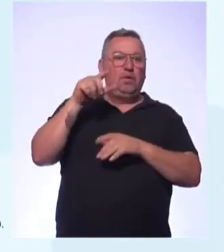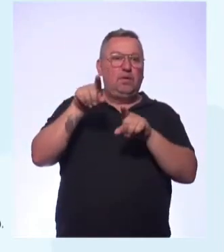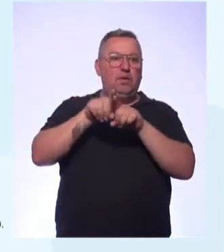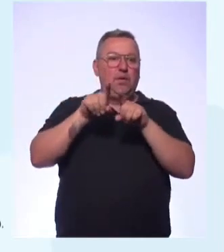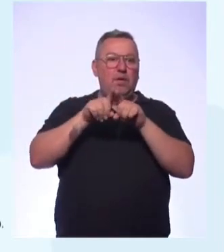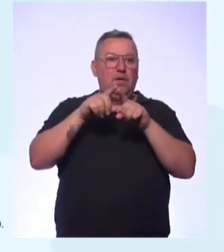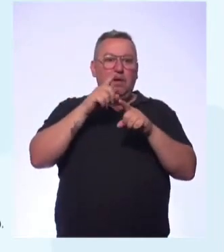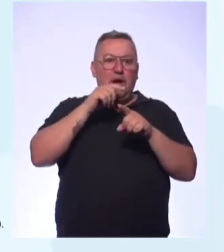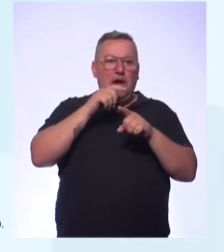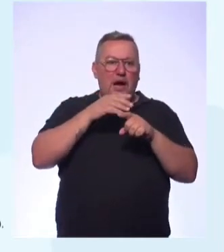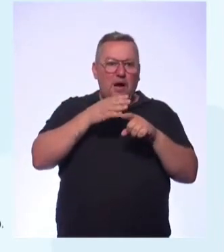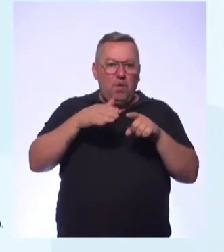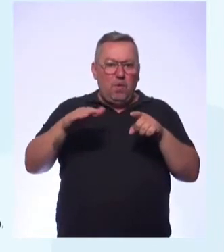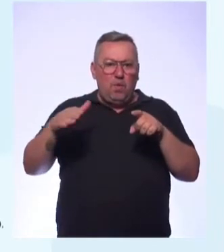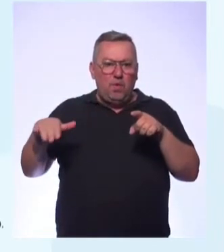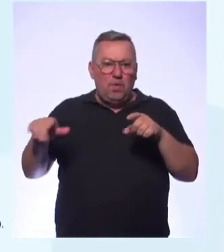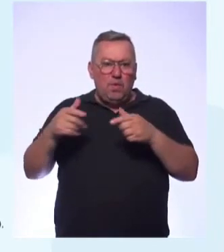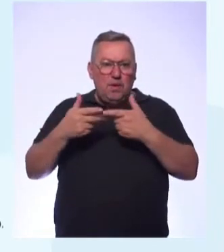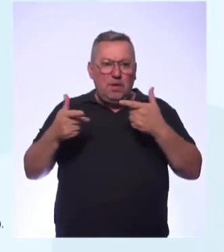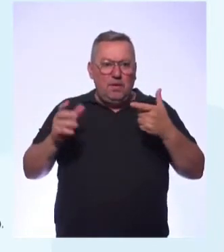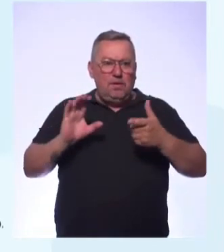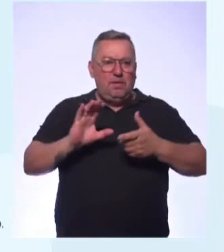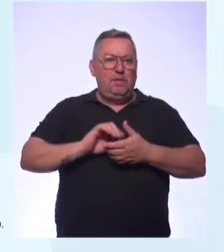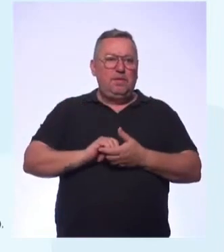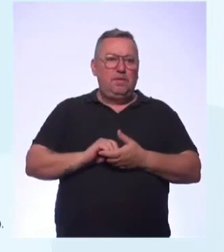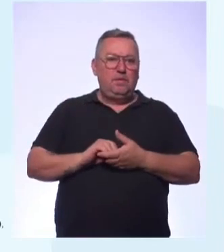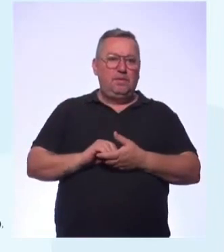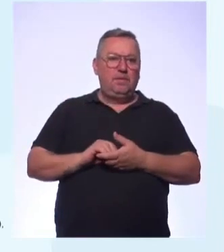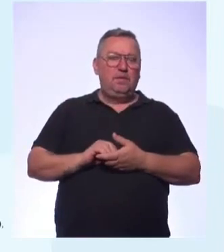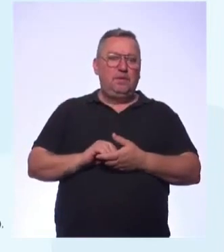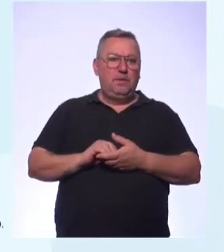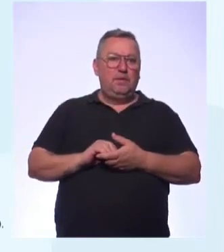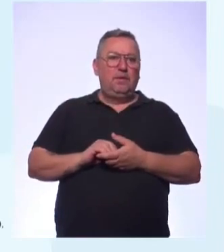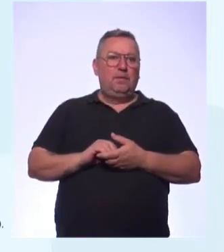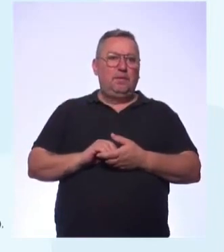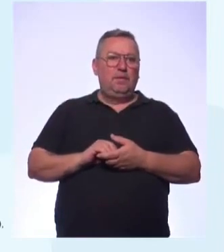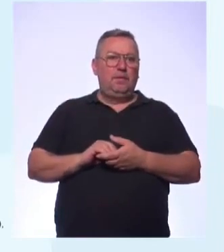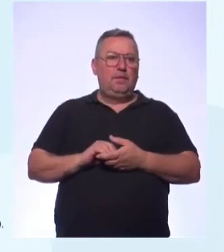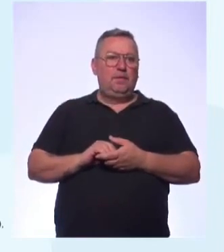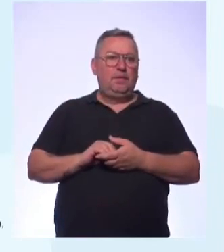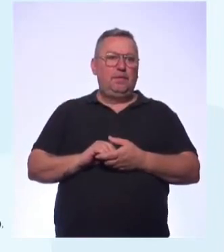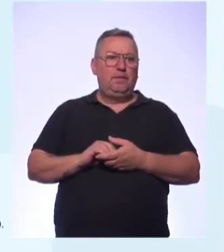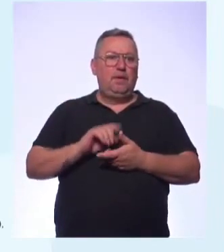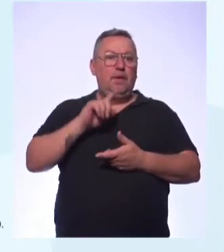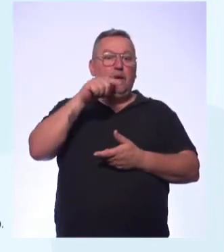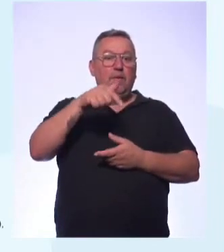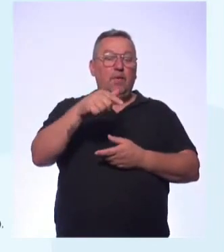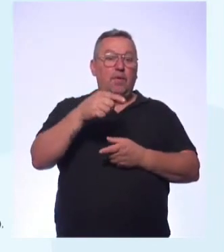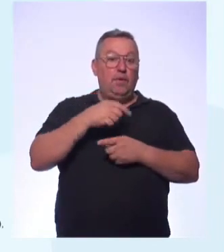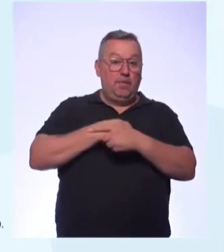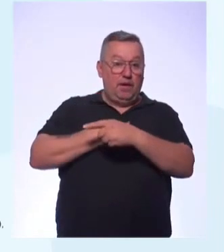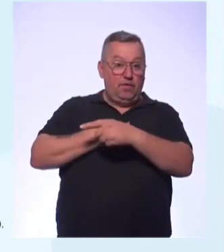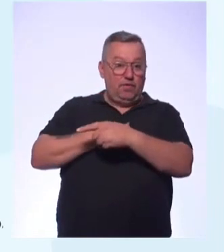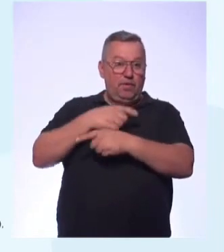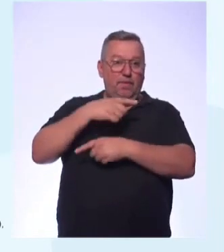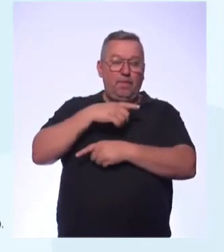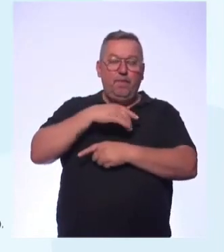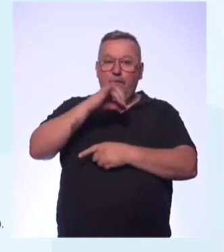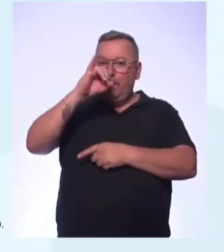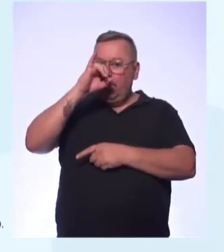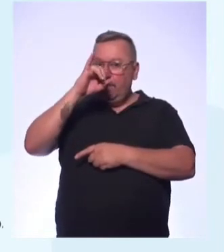um lago, é um lago na frente? Um rio, alguma coisa assim? Aparentemente, né? E aí, embaixo, nós temos